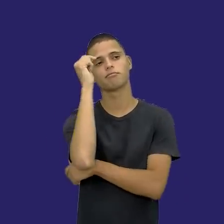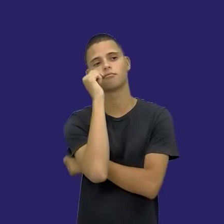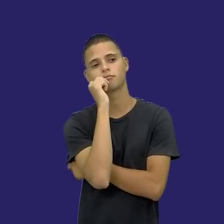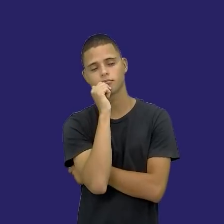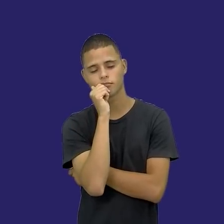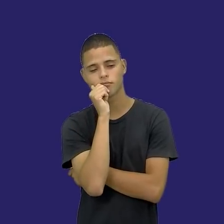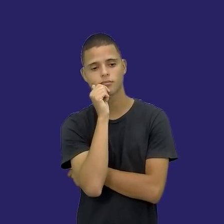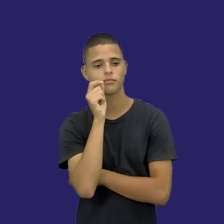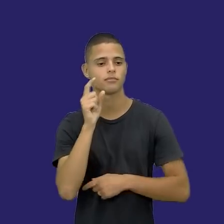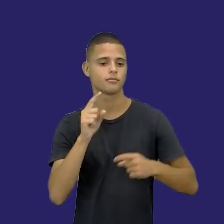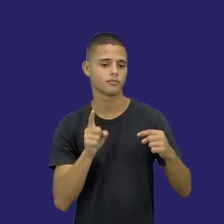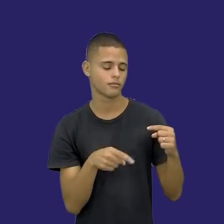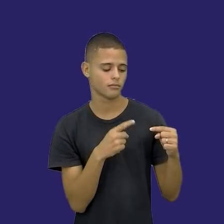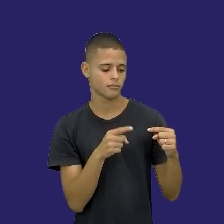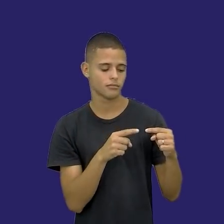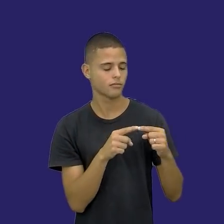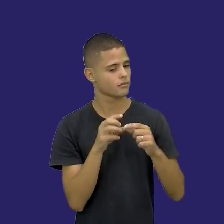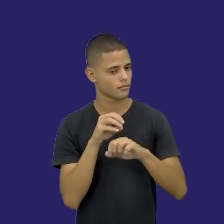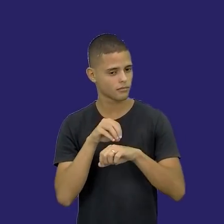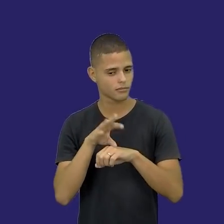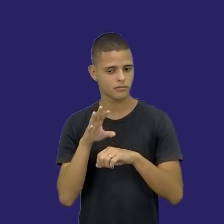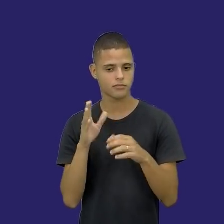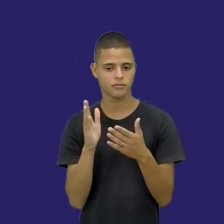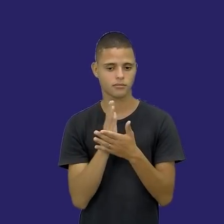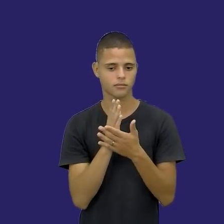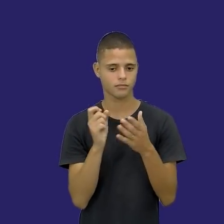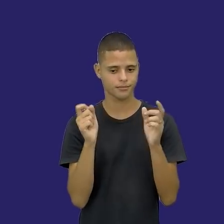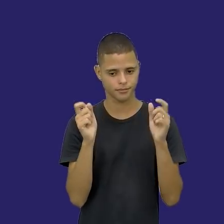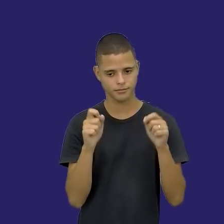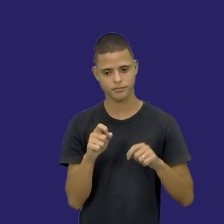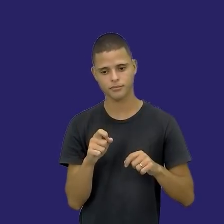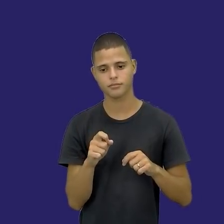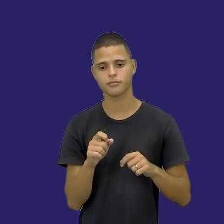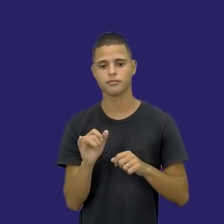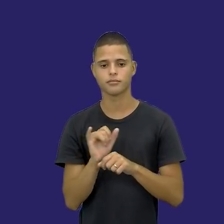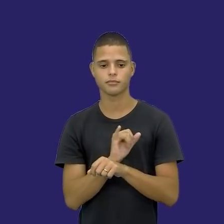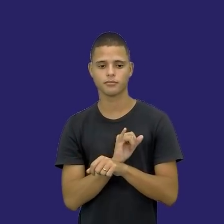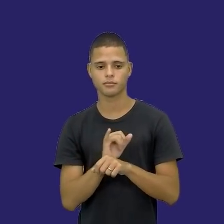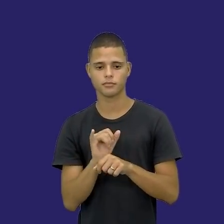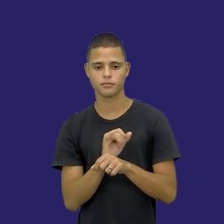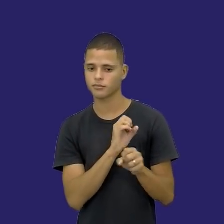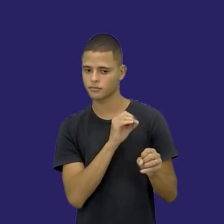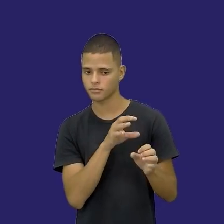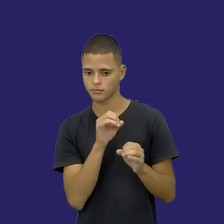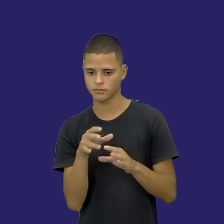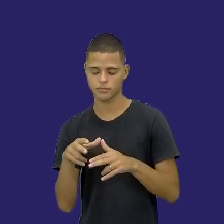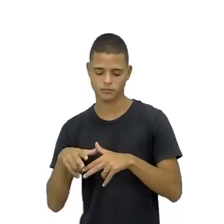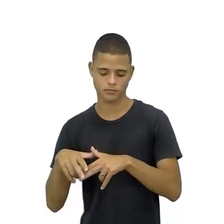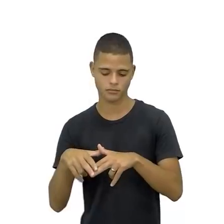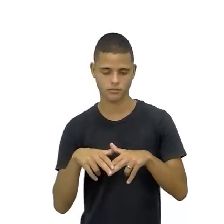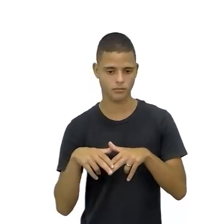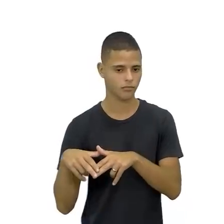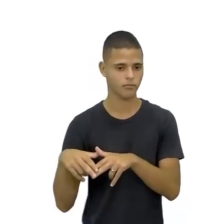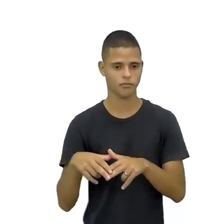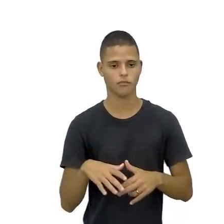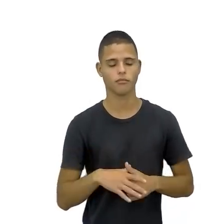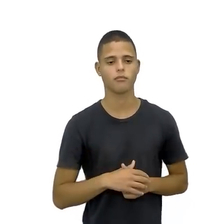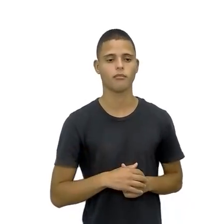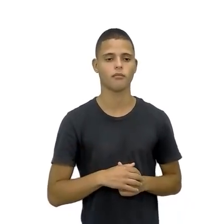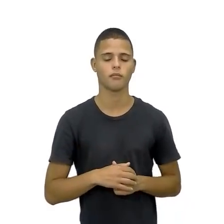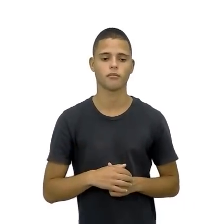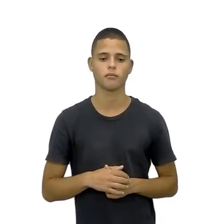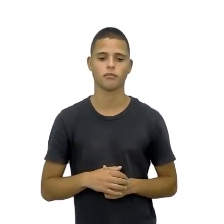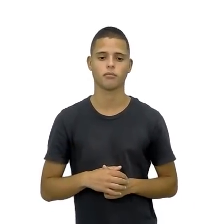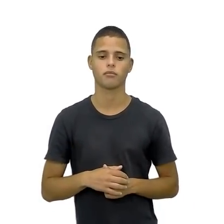nesse objetivo de sugerir possíveis metodologias do ensino para a recuperação, tá? Então,